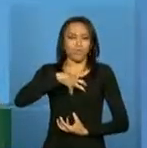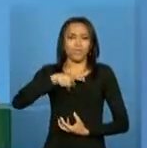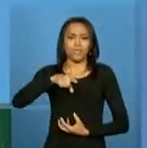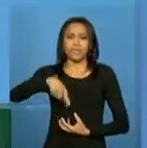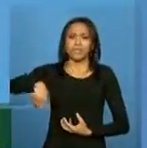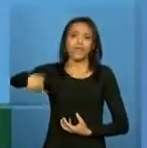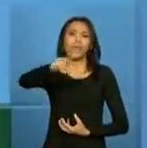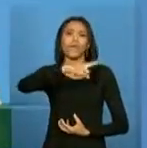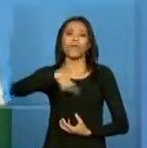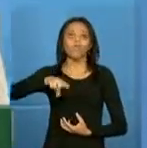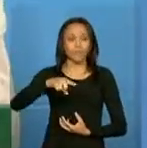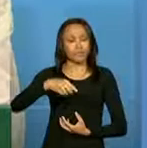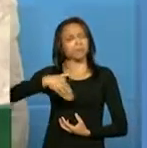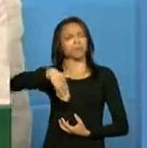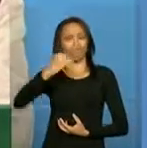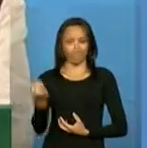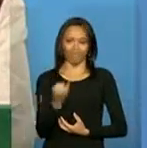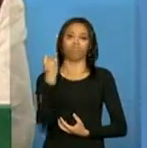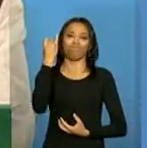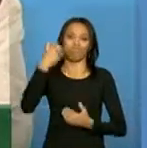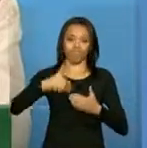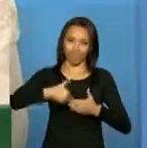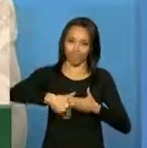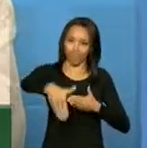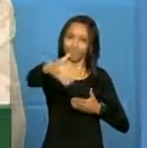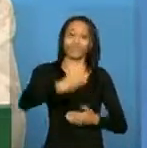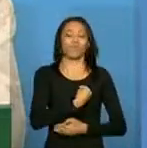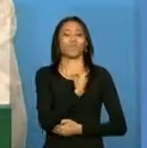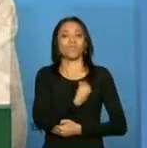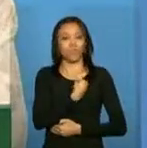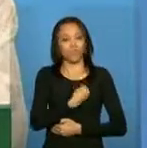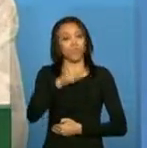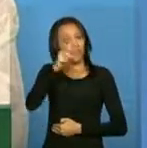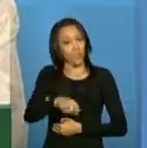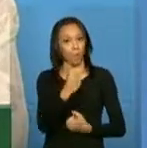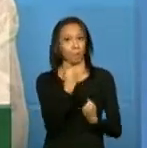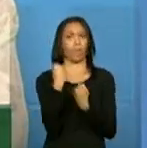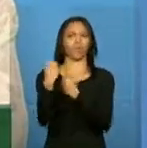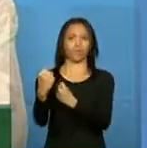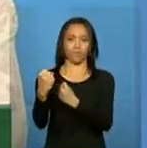jamais tenhamos levado para a nossa vida daqui para frente. E esse é o grande poder.